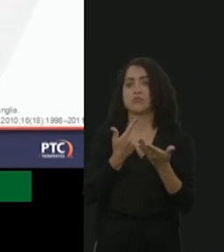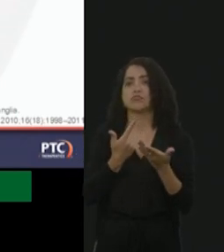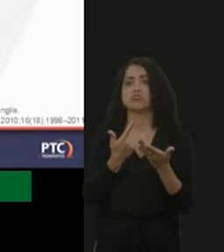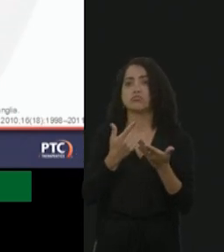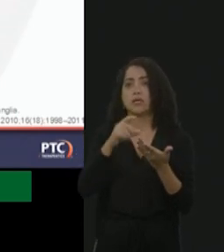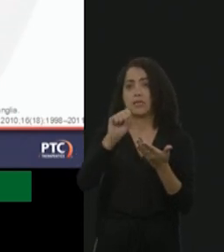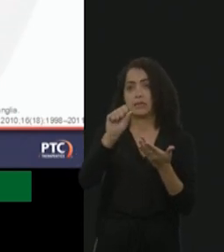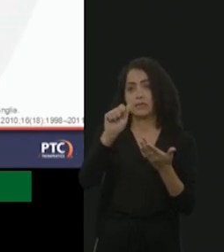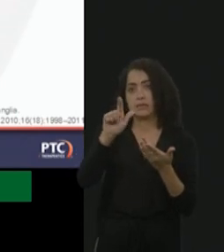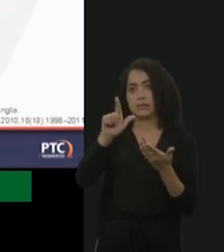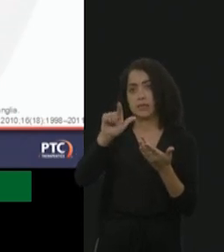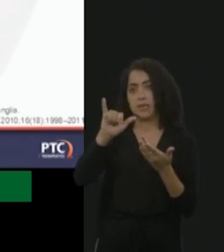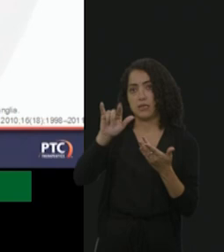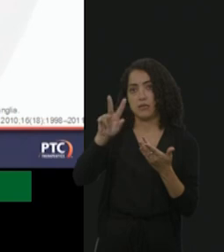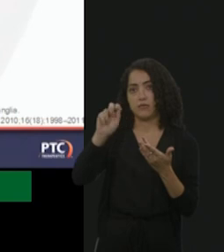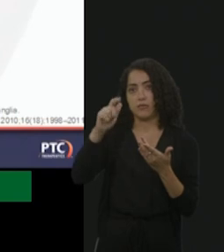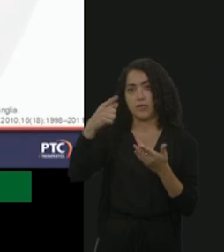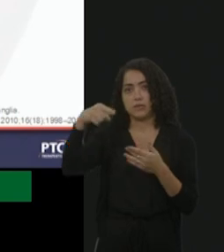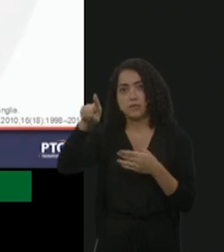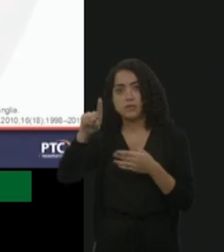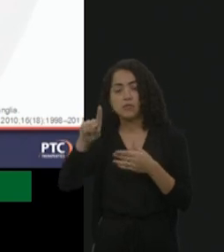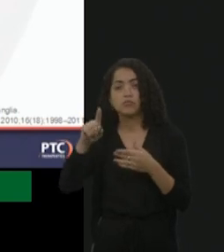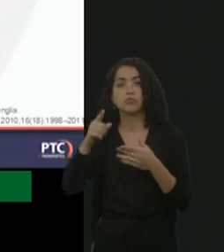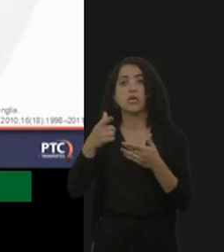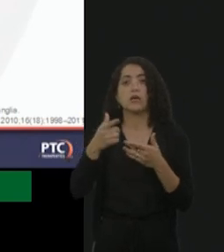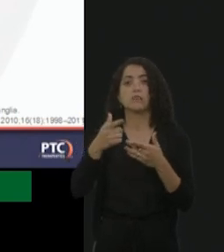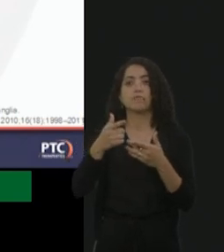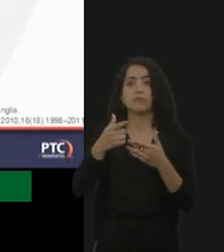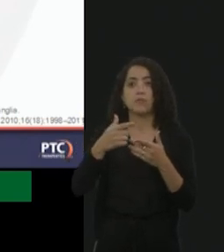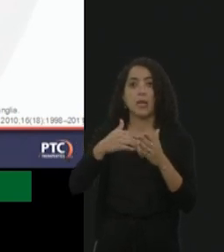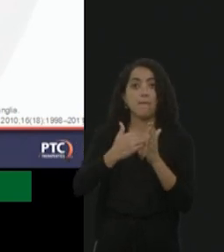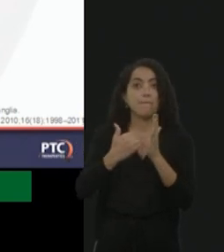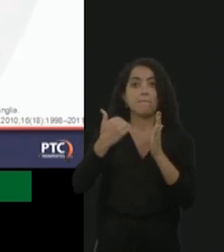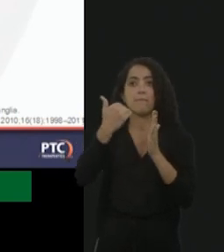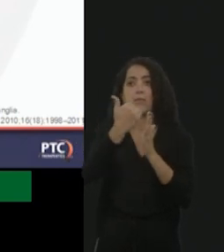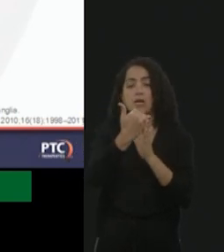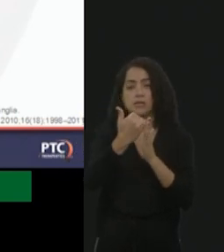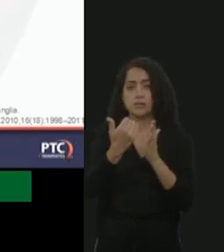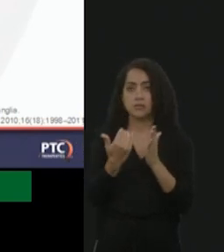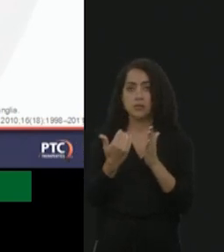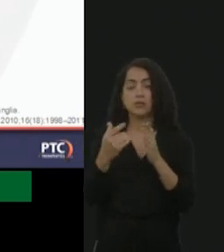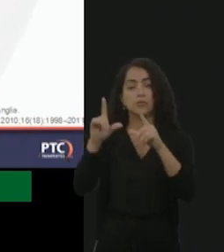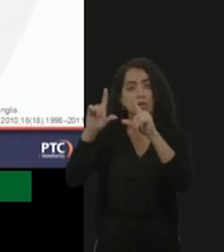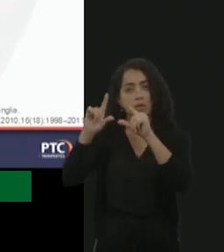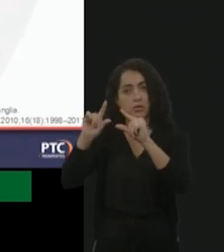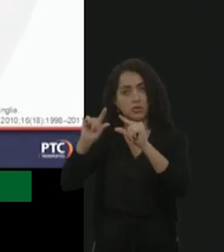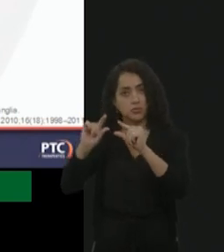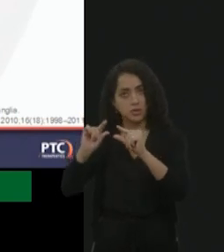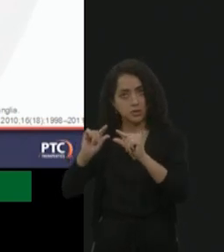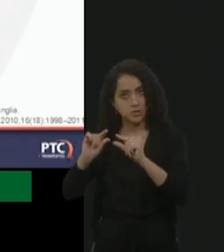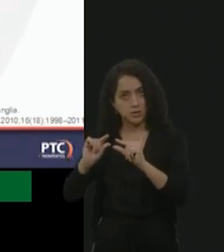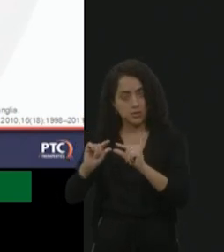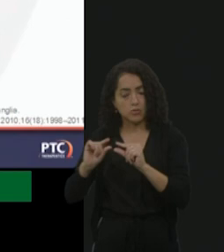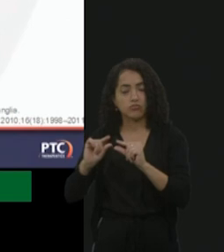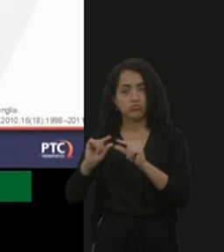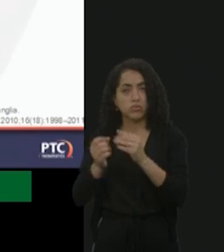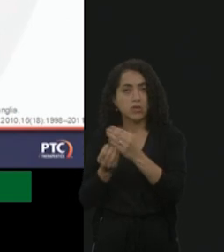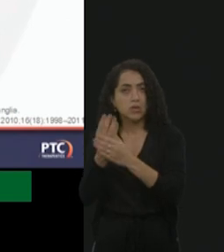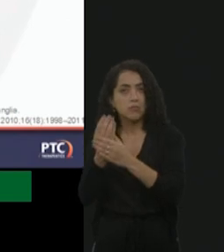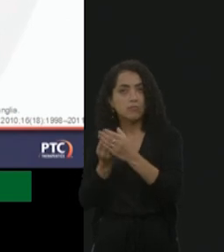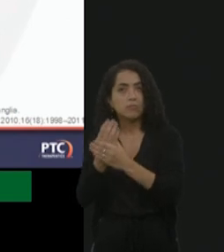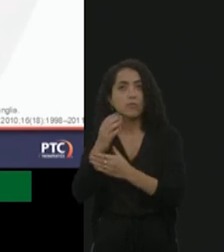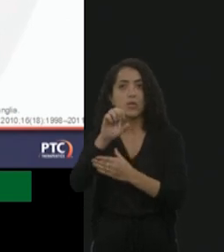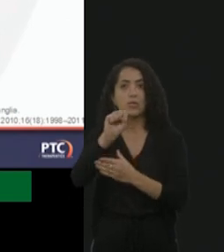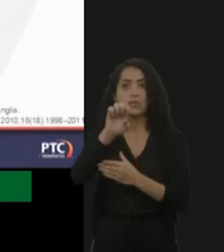para produção de serotonina, né? Então, o paciente vai ter uma diminuição da produção de